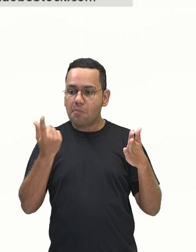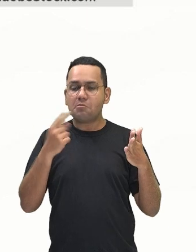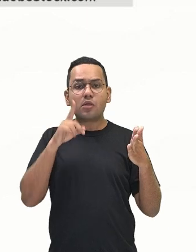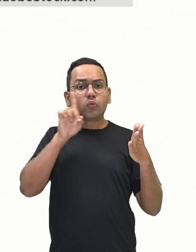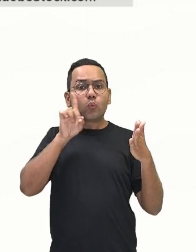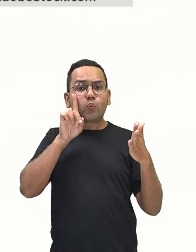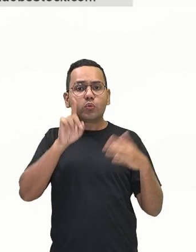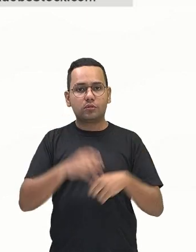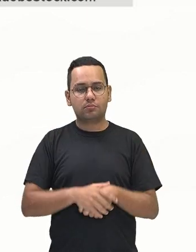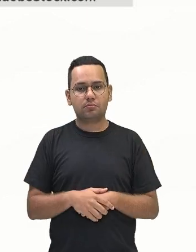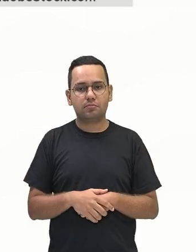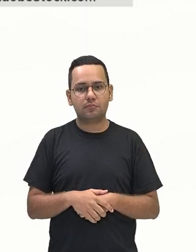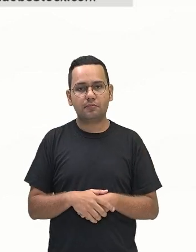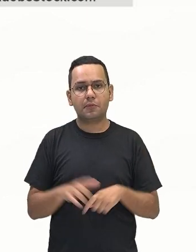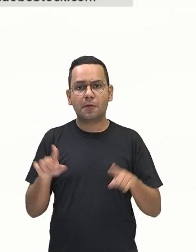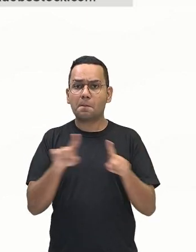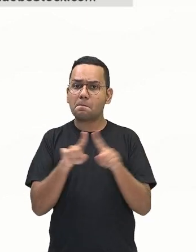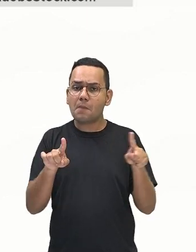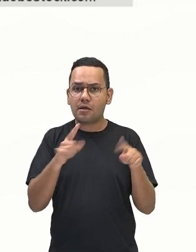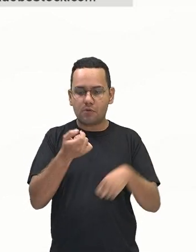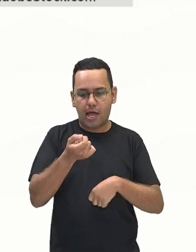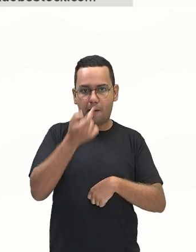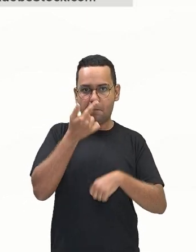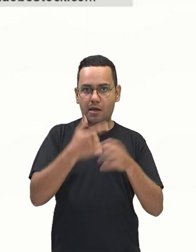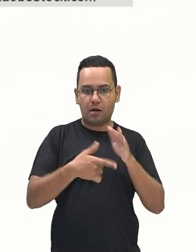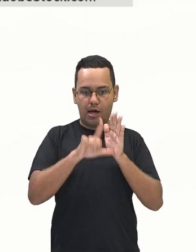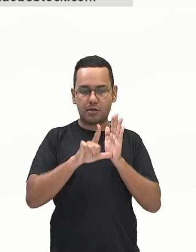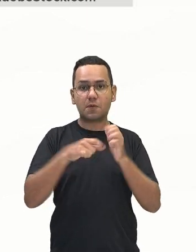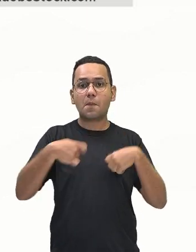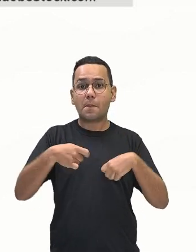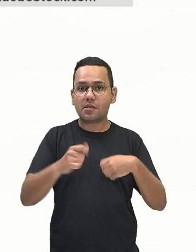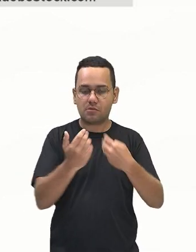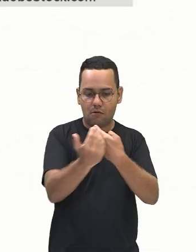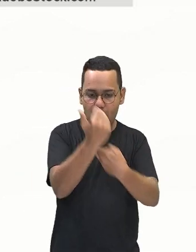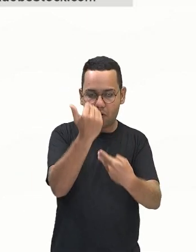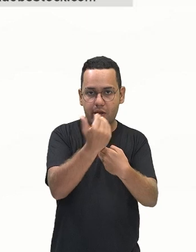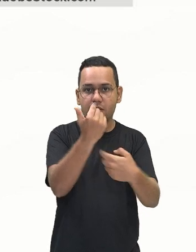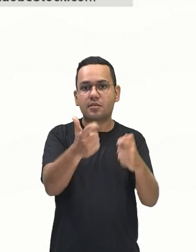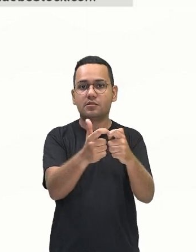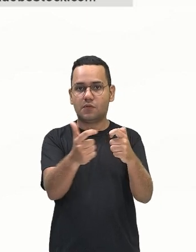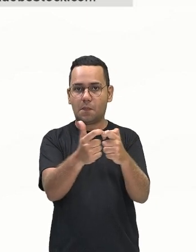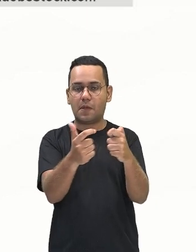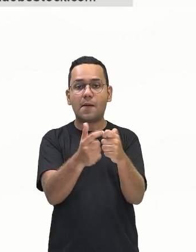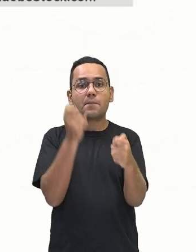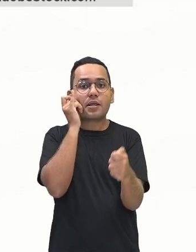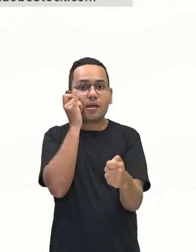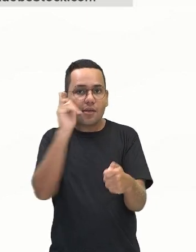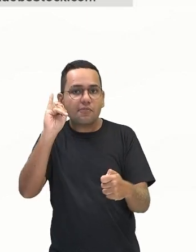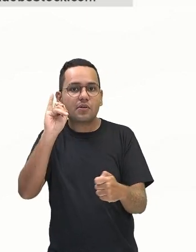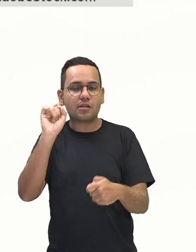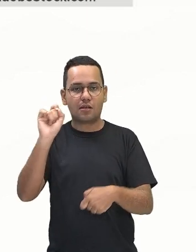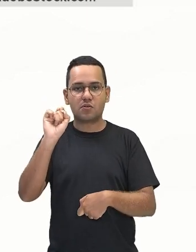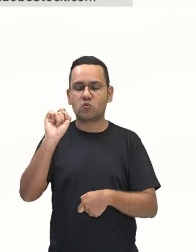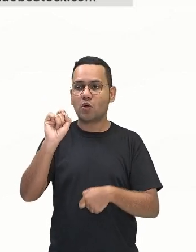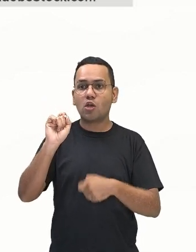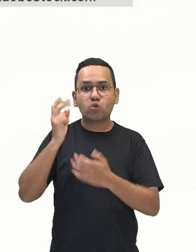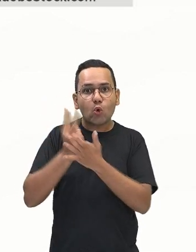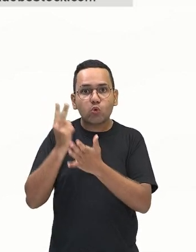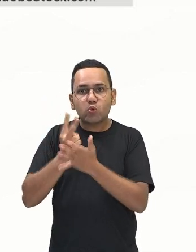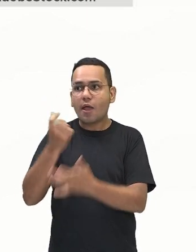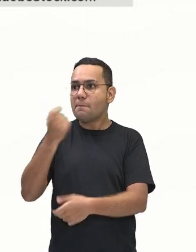a orientação médica seria importante para você evitar, né, esse uso excessivo.